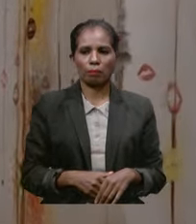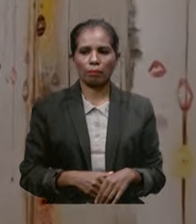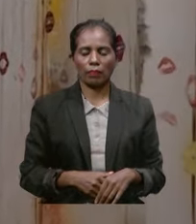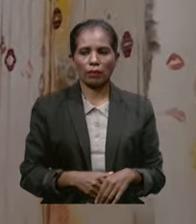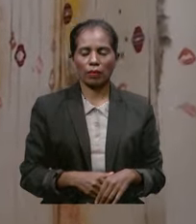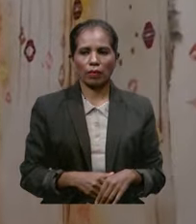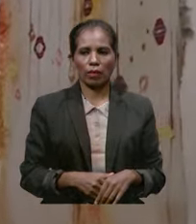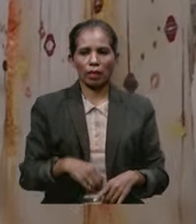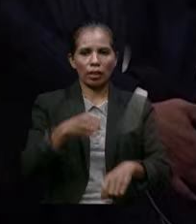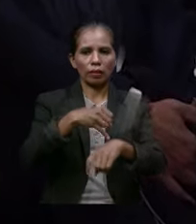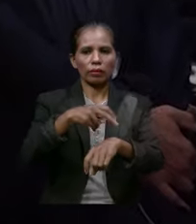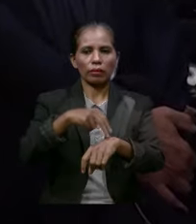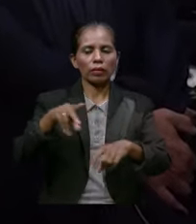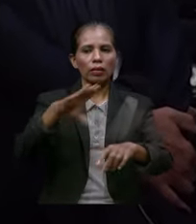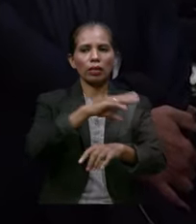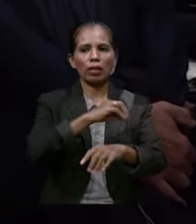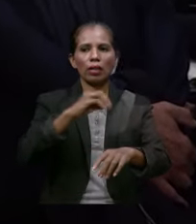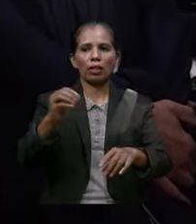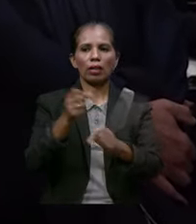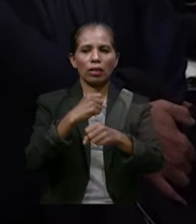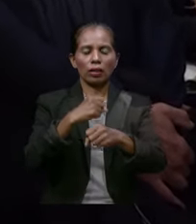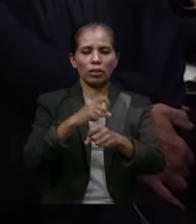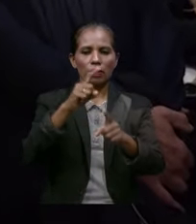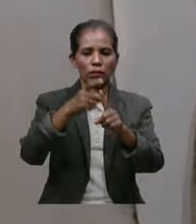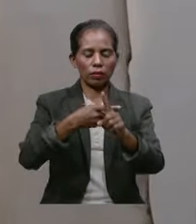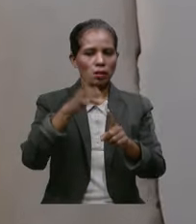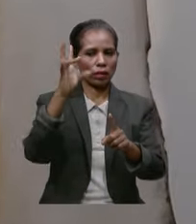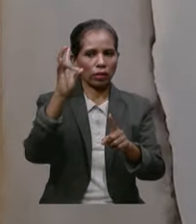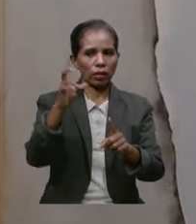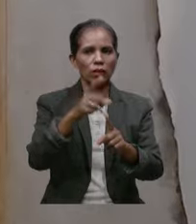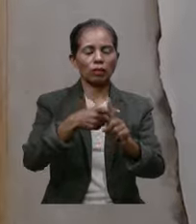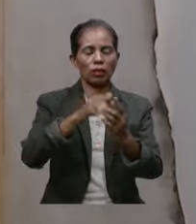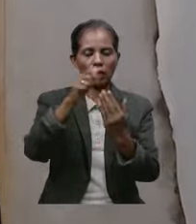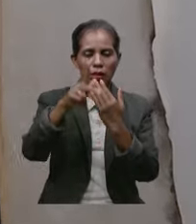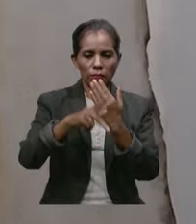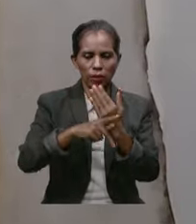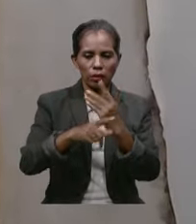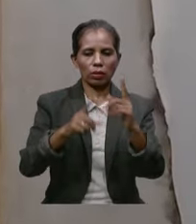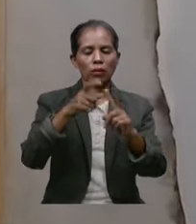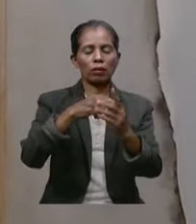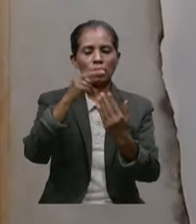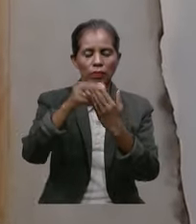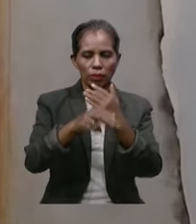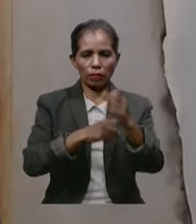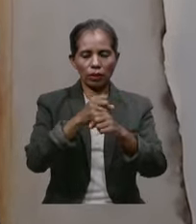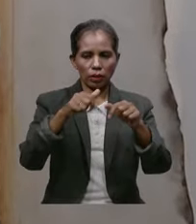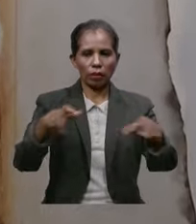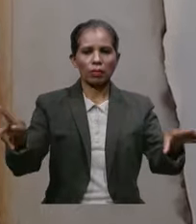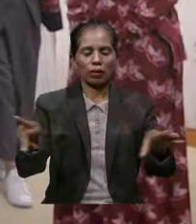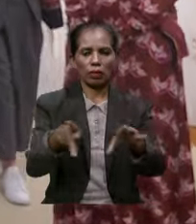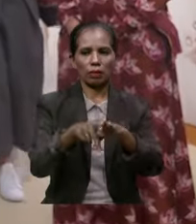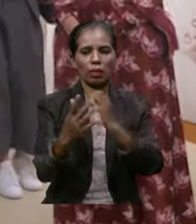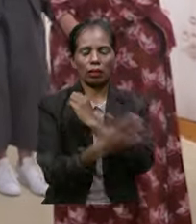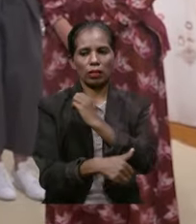Exposição Internacional Arte Contemporânea né, se realizou durante Fulan Hitu, se Fulan Abril ou Fulan Novembro tina né, não participa se